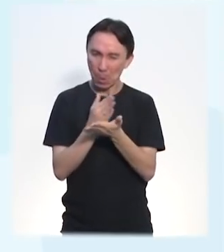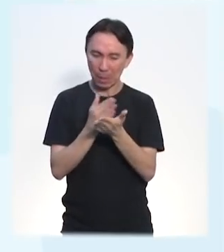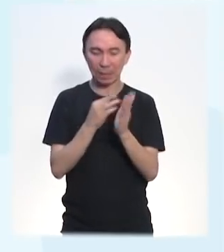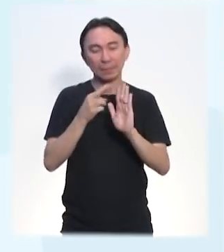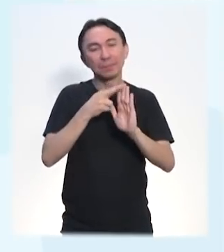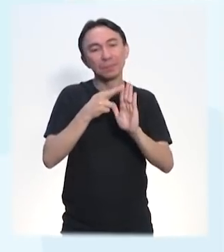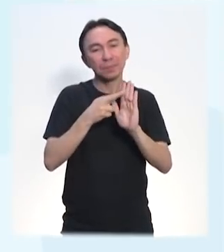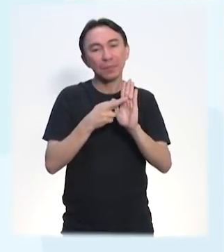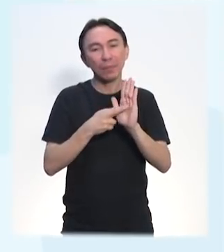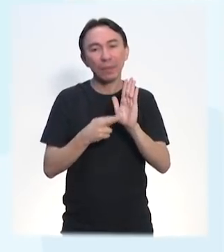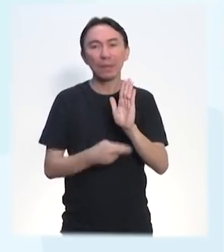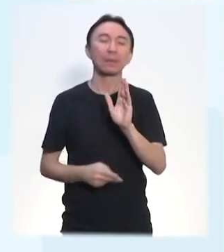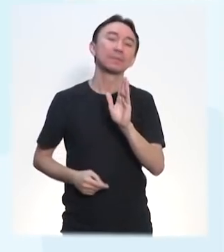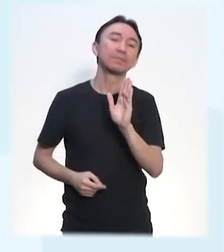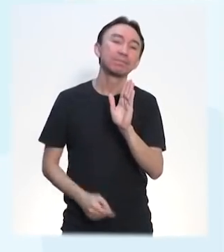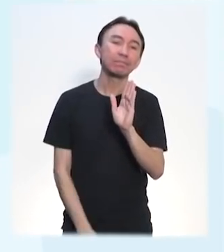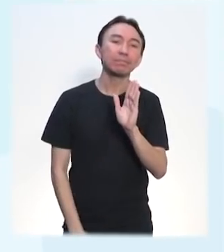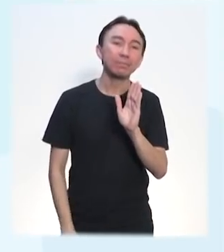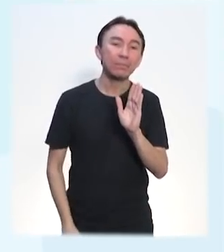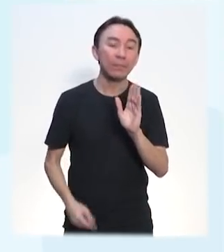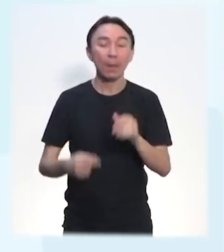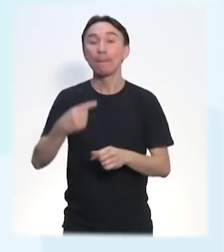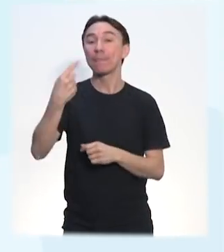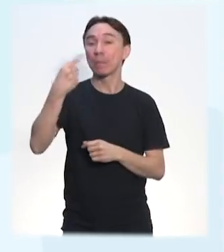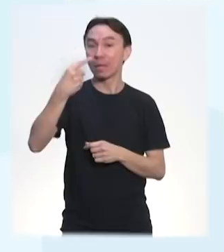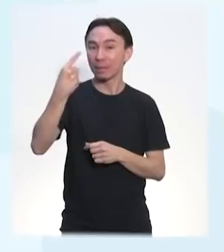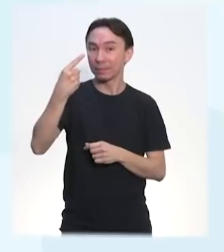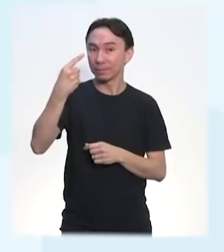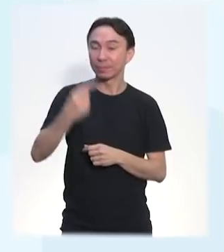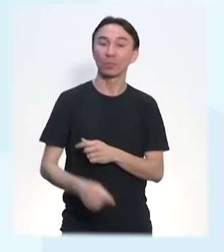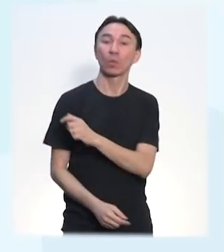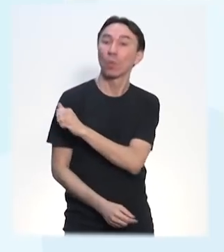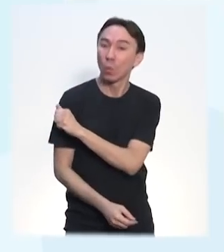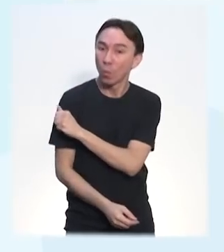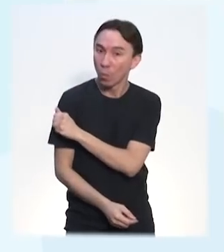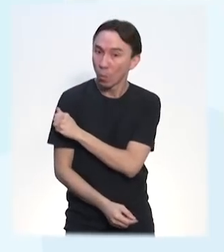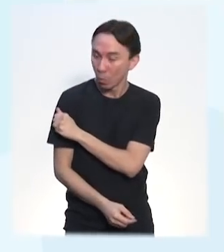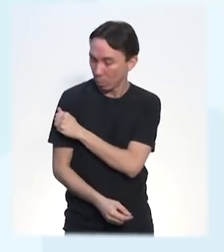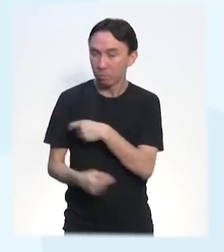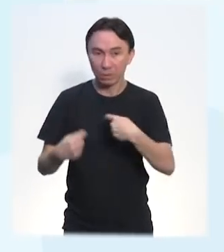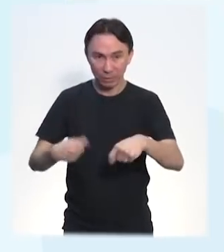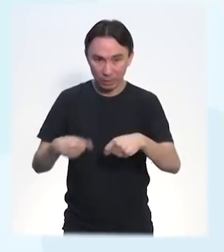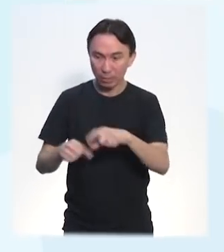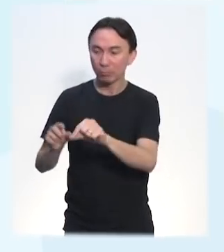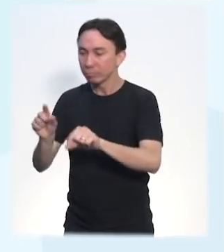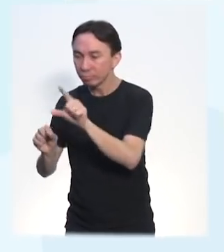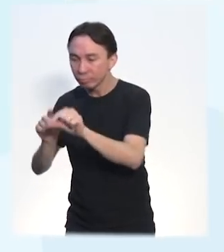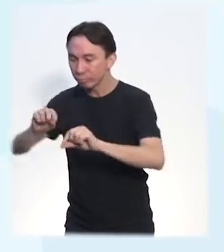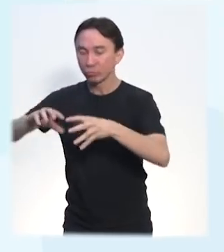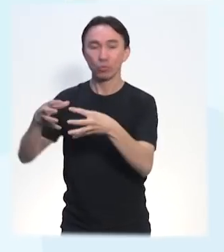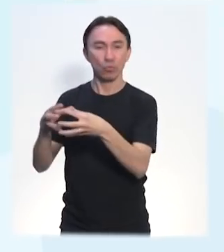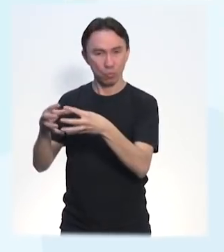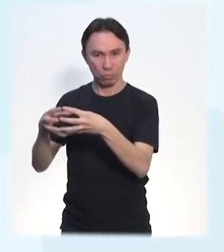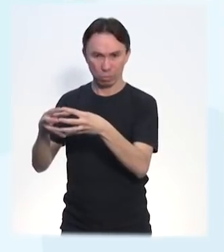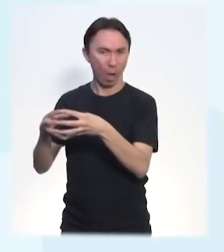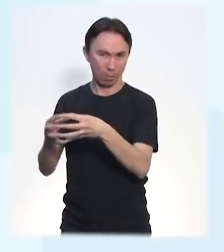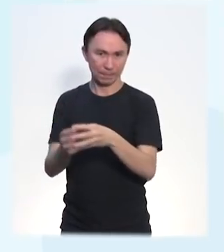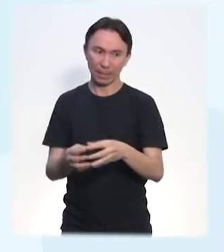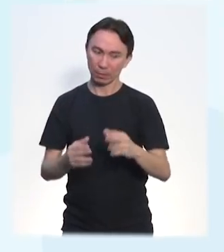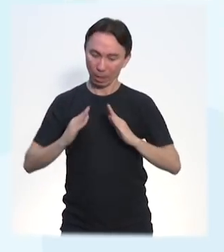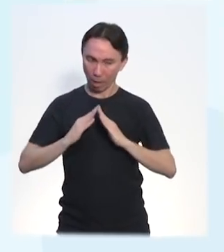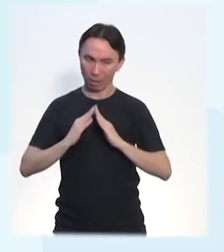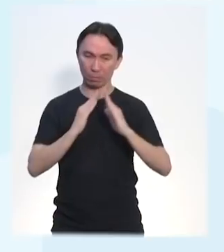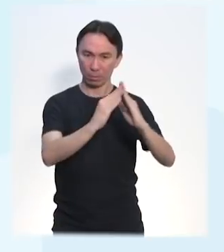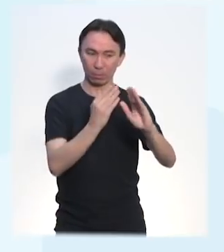Então, as regras são as seguintes. Então, a primeira, o aluno deve montar uma equipe à distância, né? Cada um aí na sua casa, e